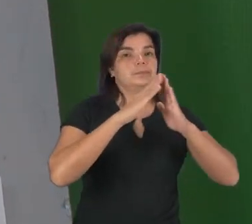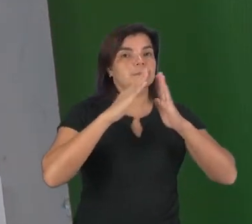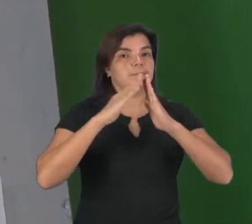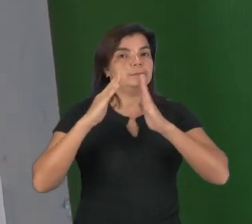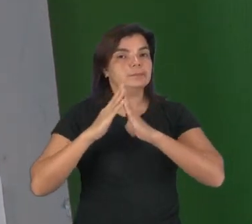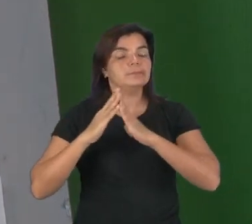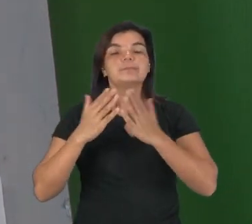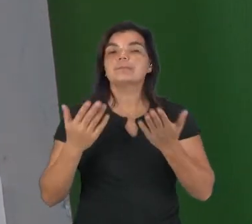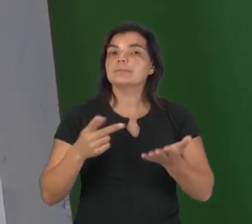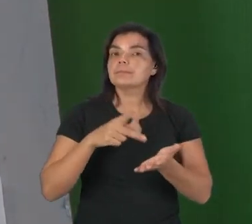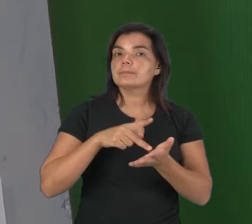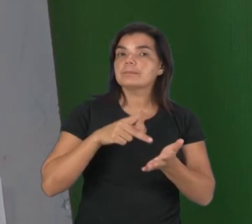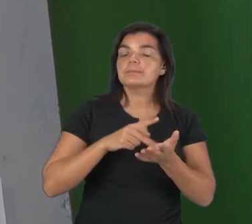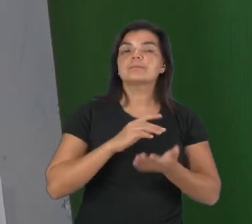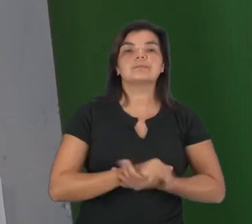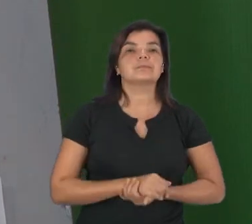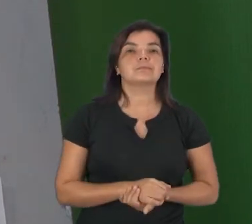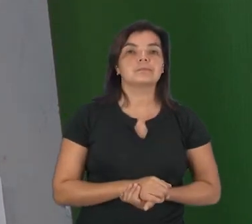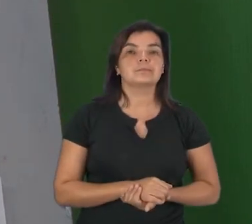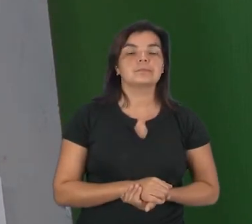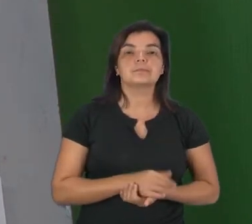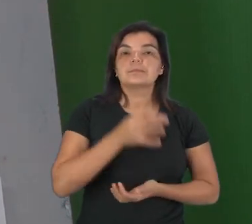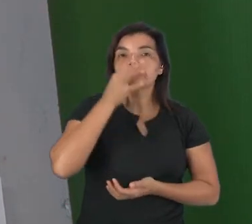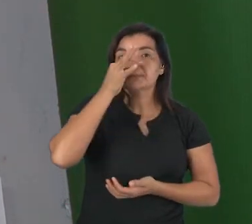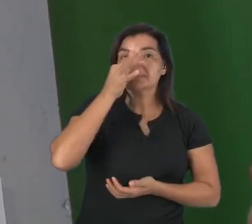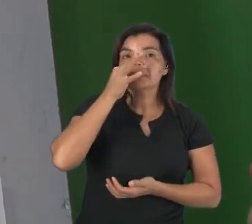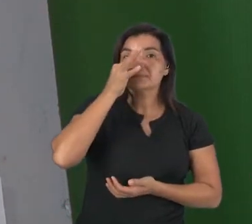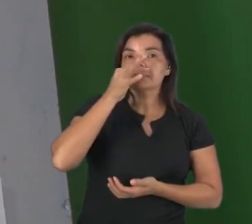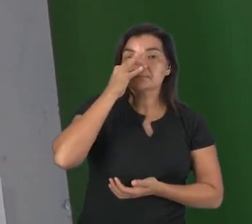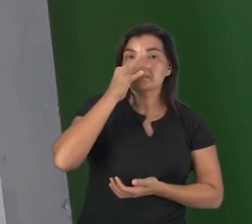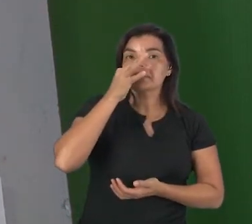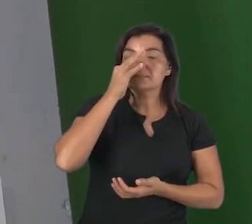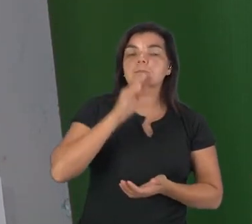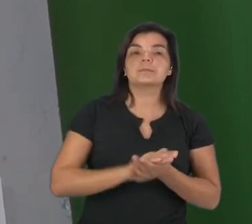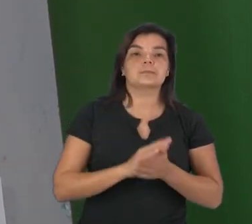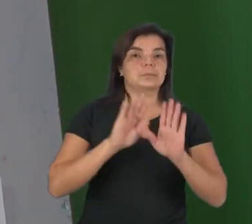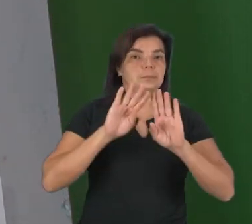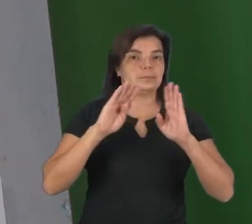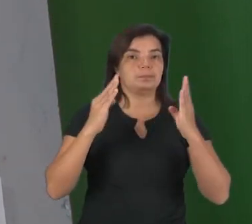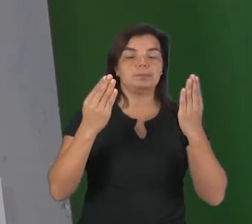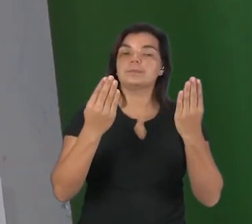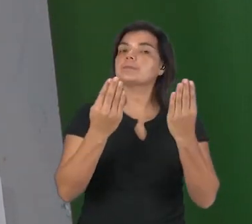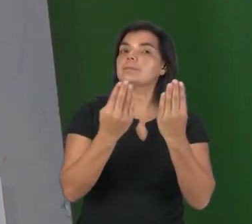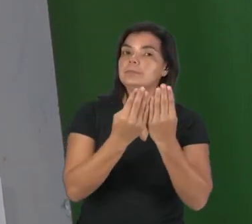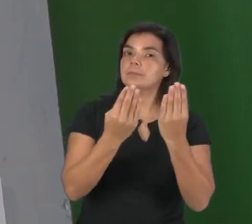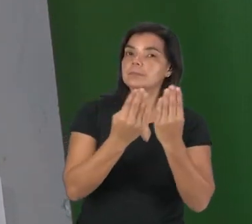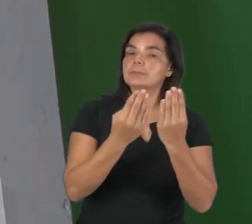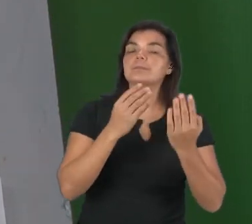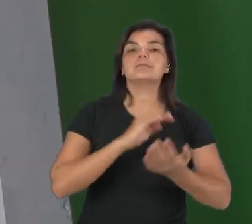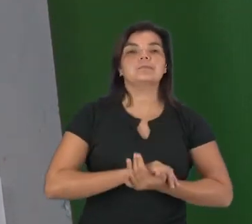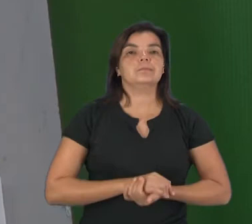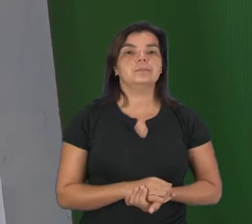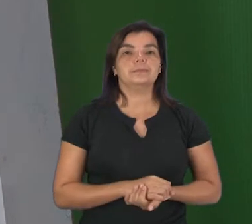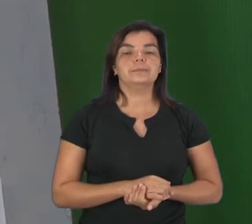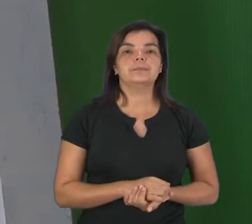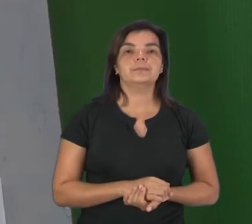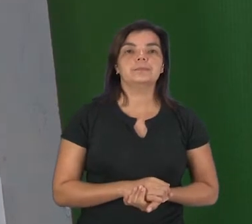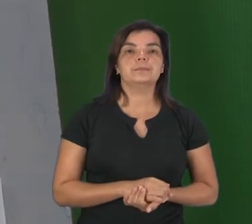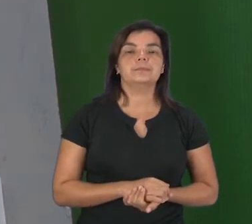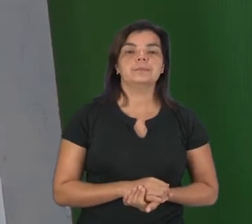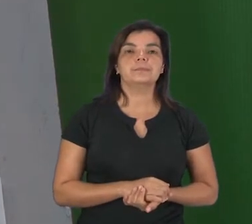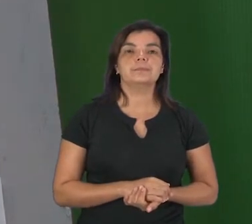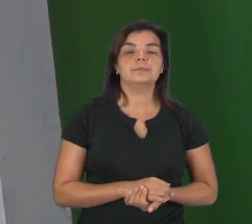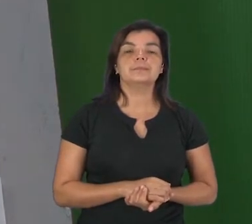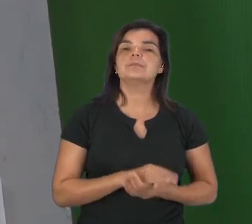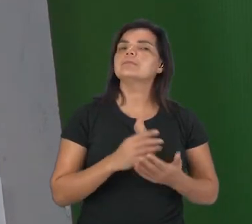é mesmo? Aqui tinham as flores, olha aqui a cerquinha na casa da Chapeuzinho Vermelho, não é